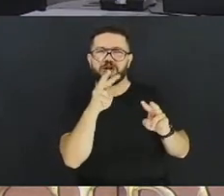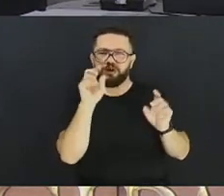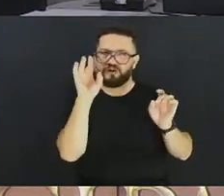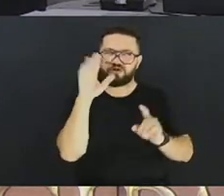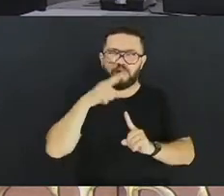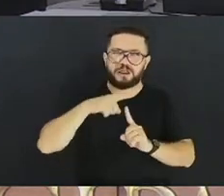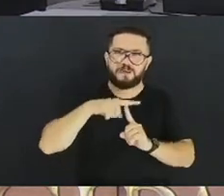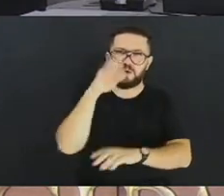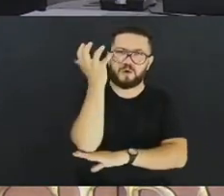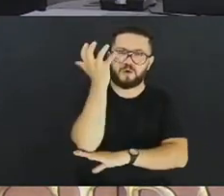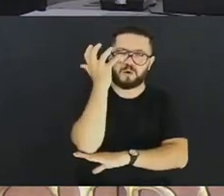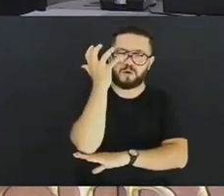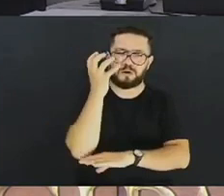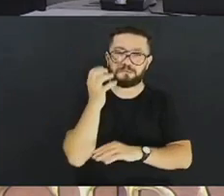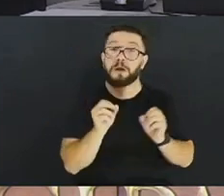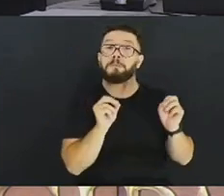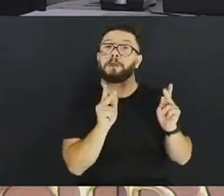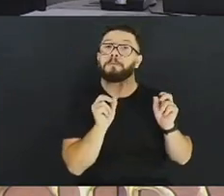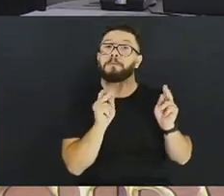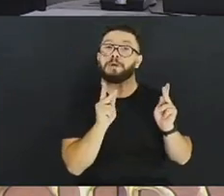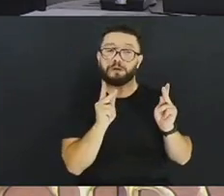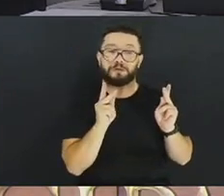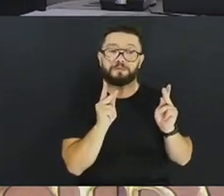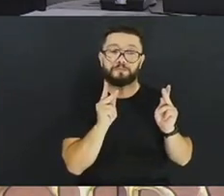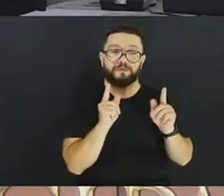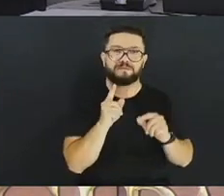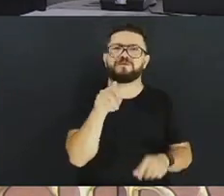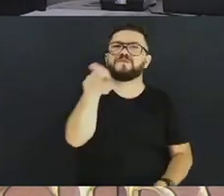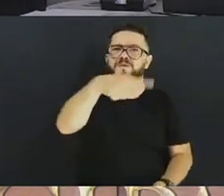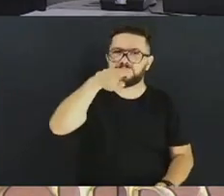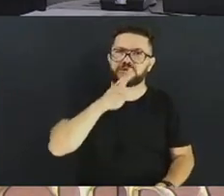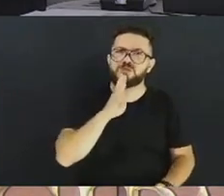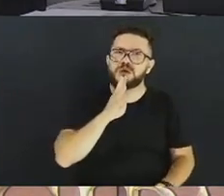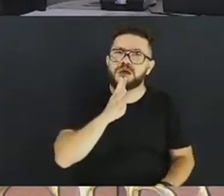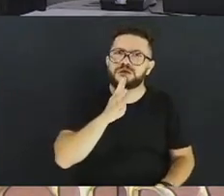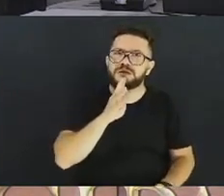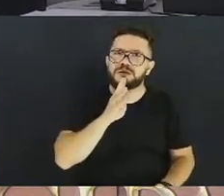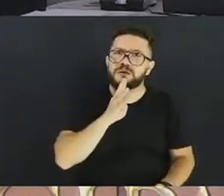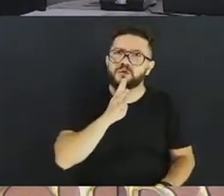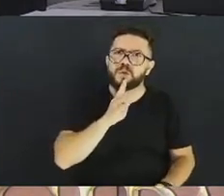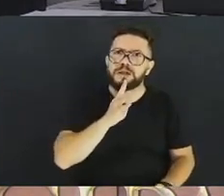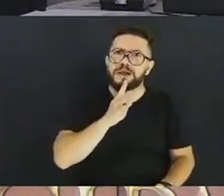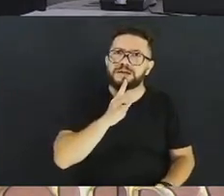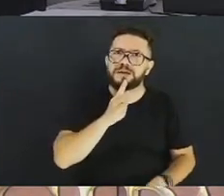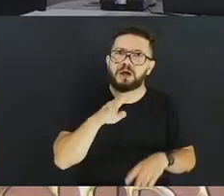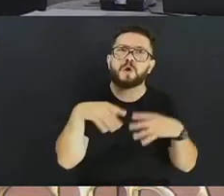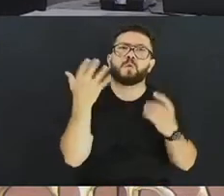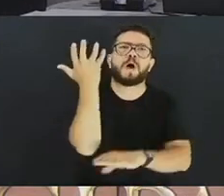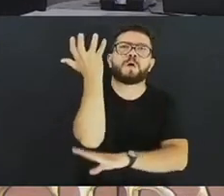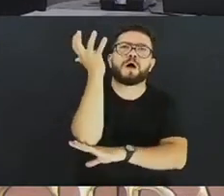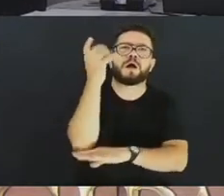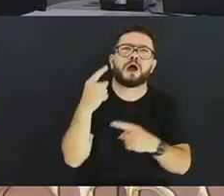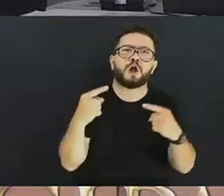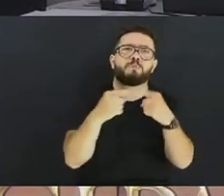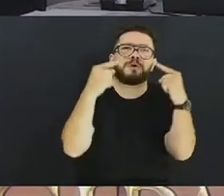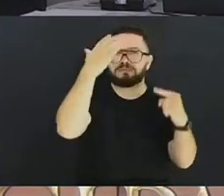é biólogo, mas vocês conhecem planta nativa de cidade? Eu não conheço. Eu conheço planta nativa